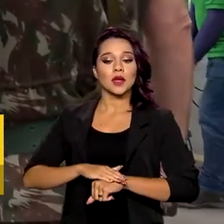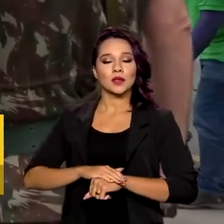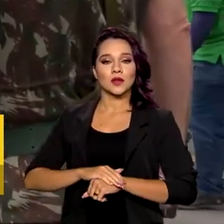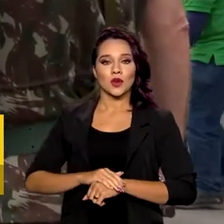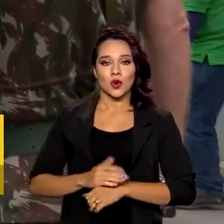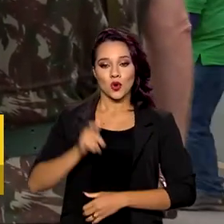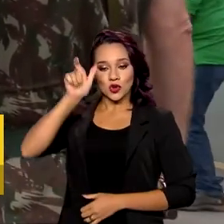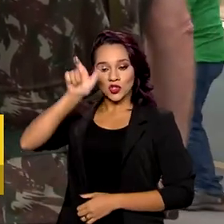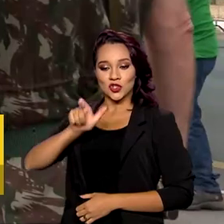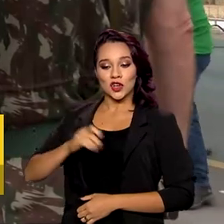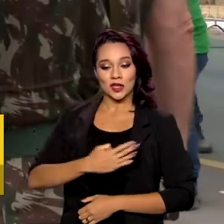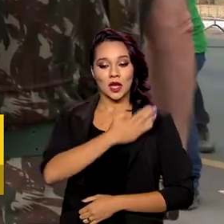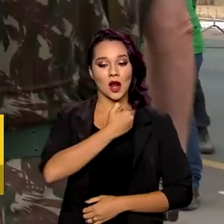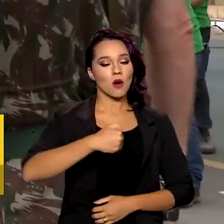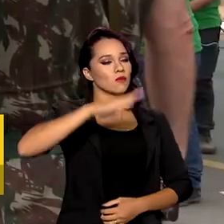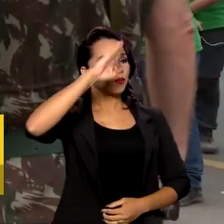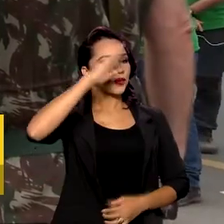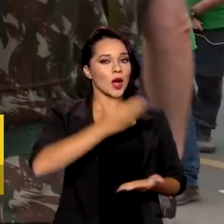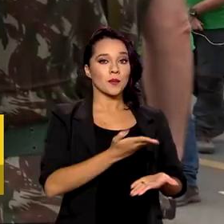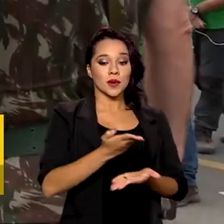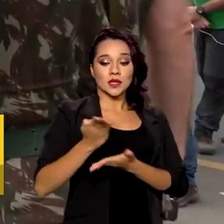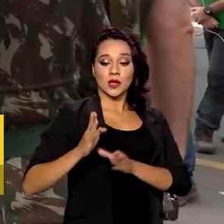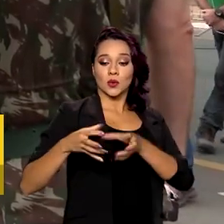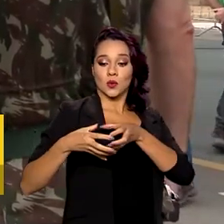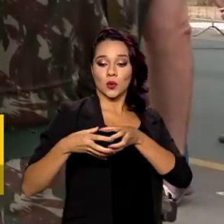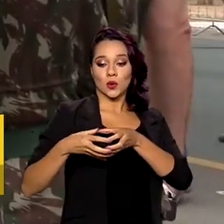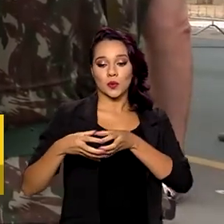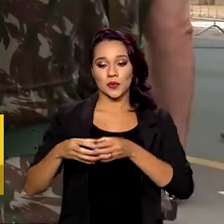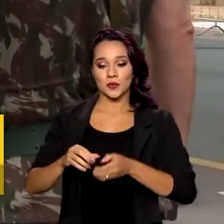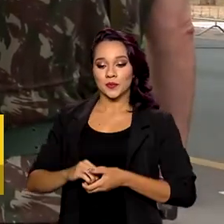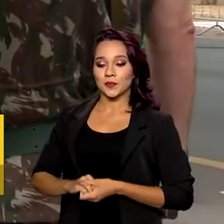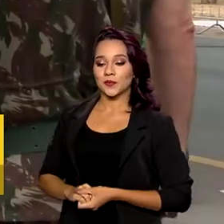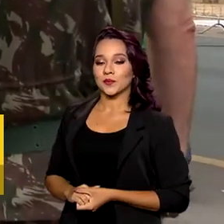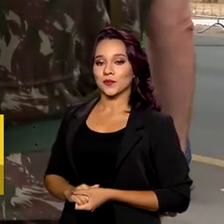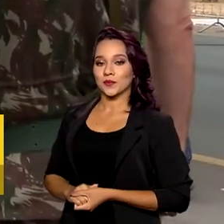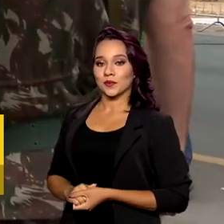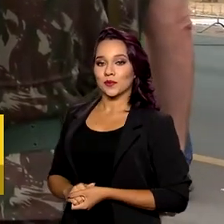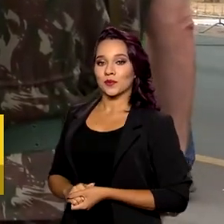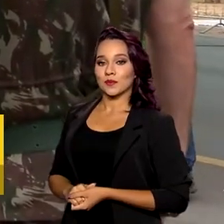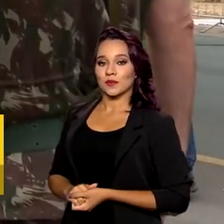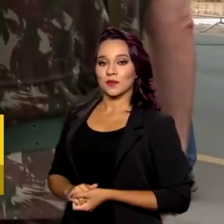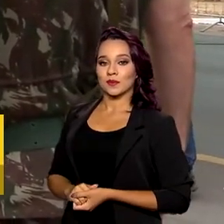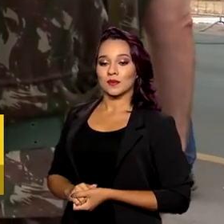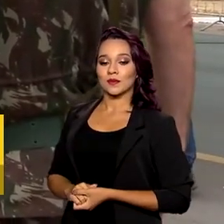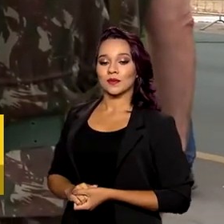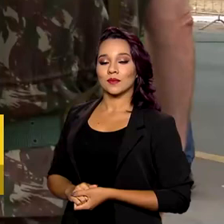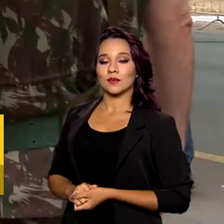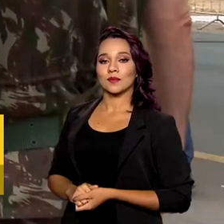Dutra lá está realizando a apresentação da tropa, né?